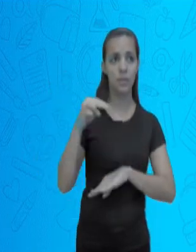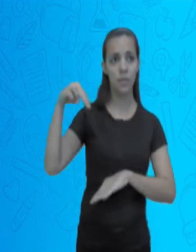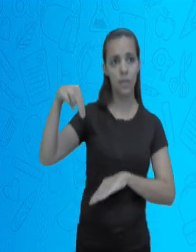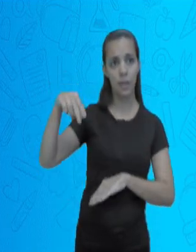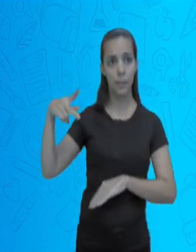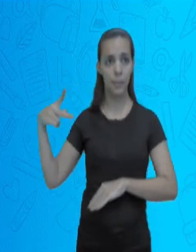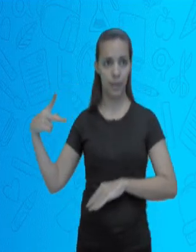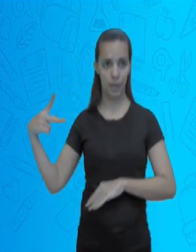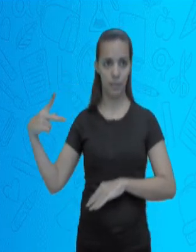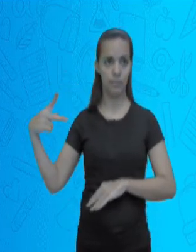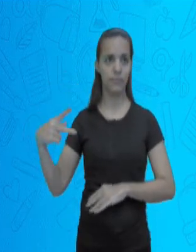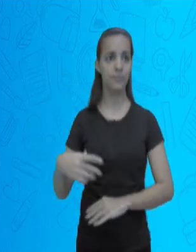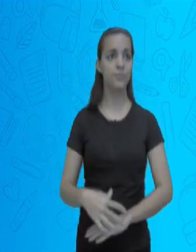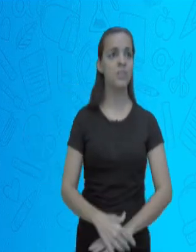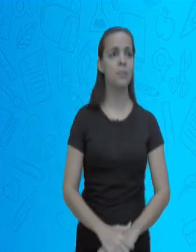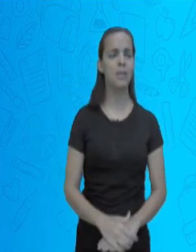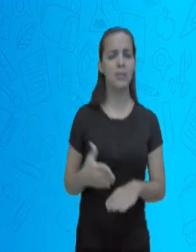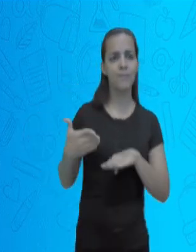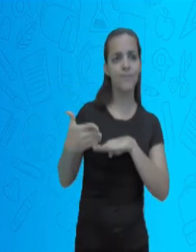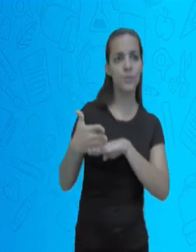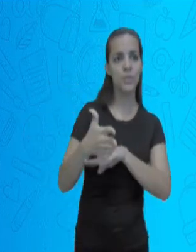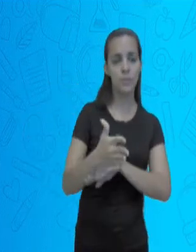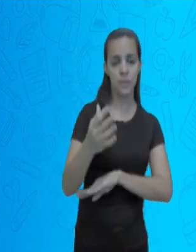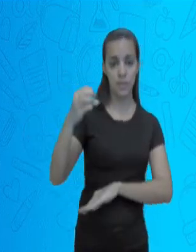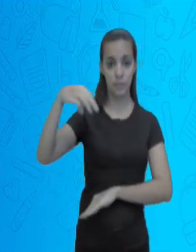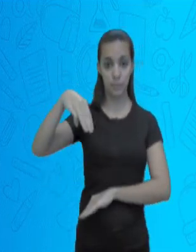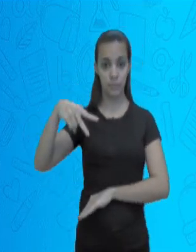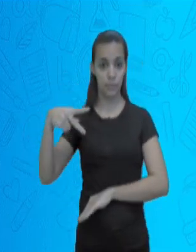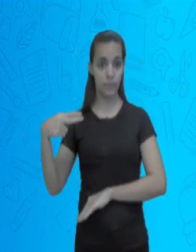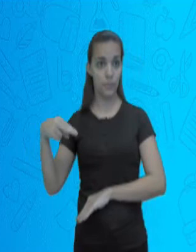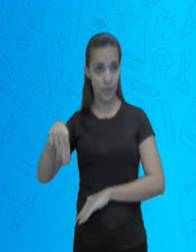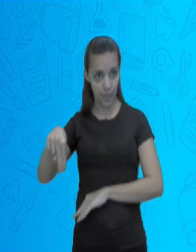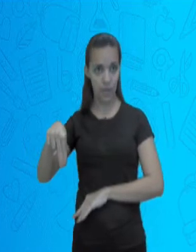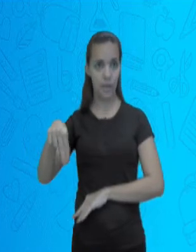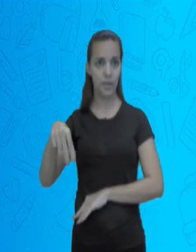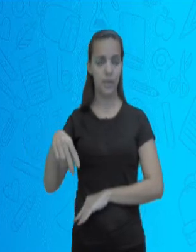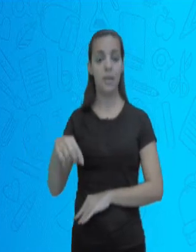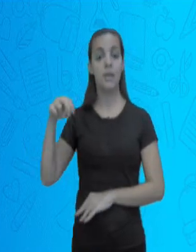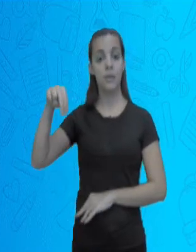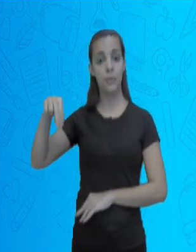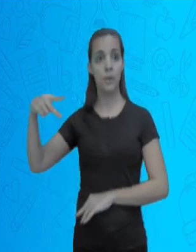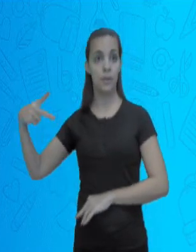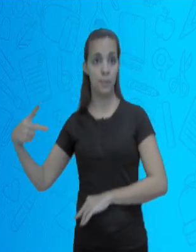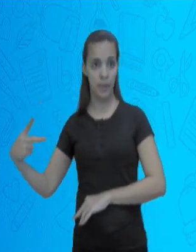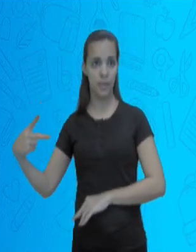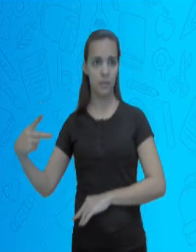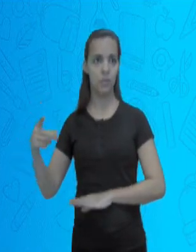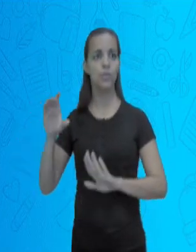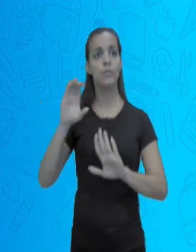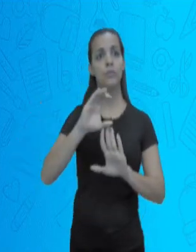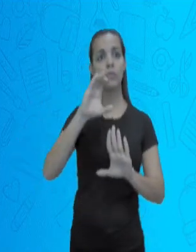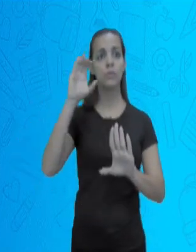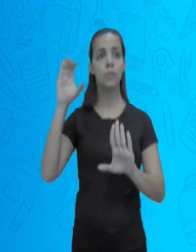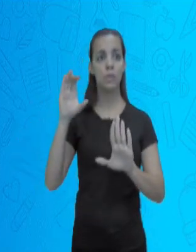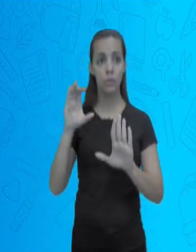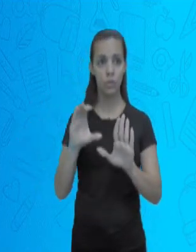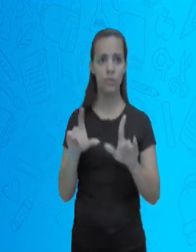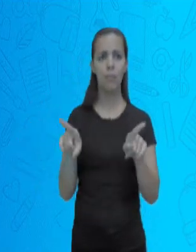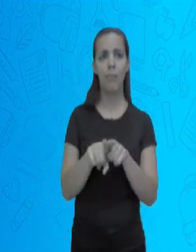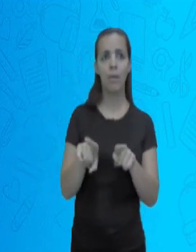e NP. Os segmentos MN e NP, eles são